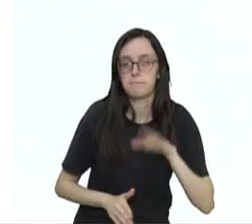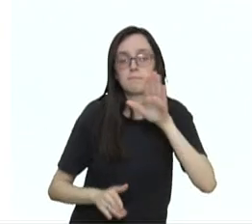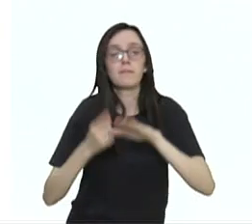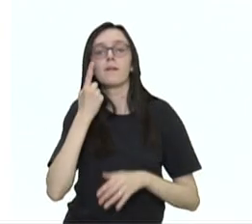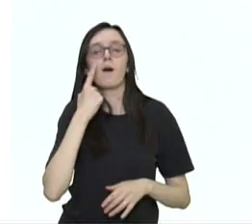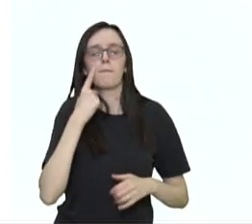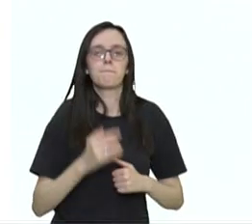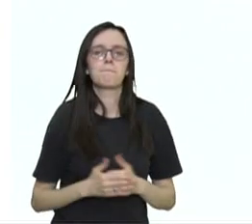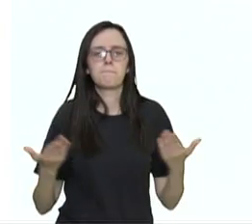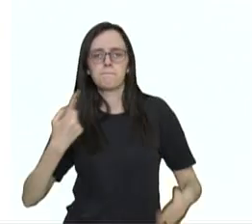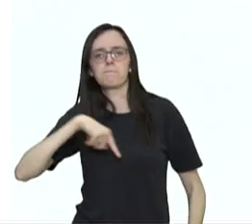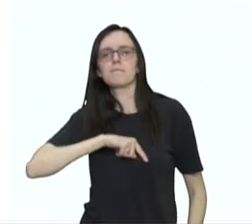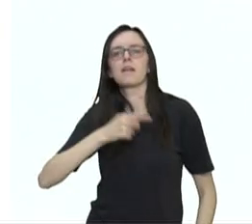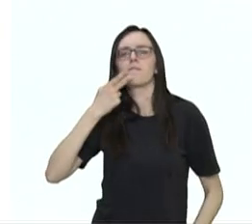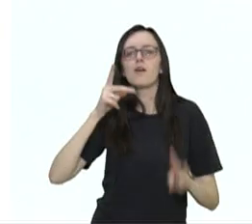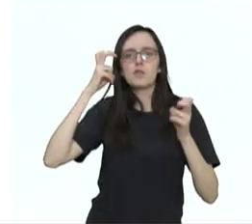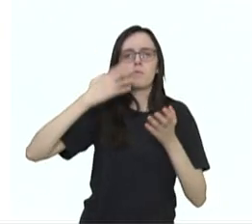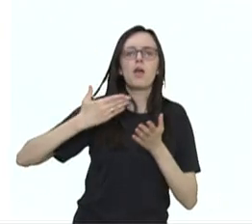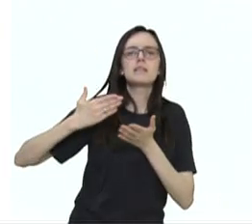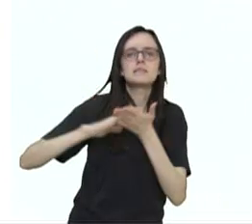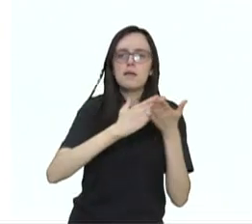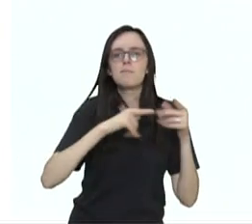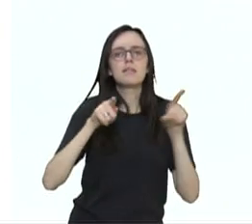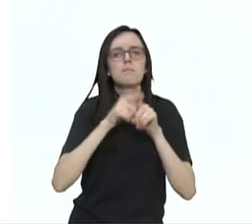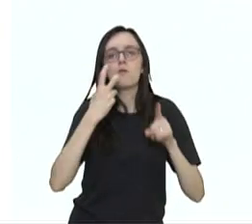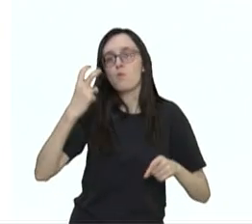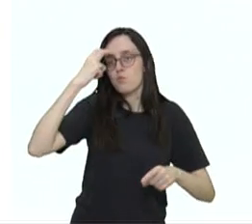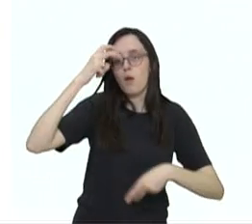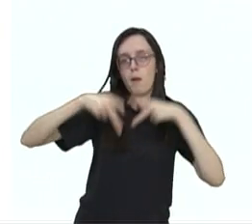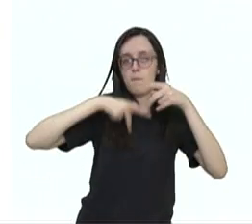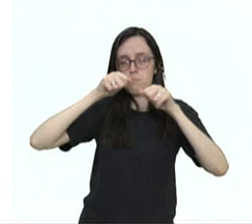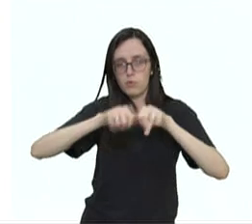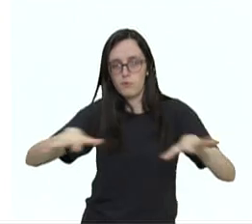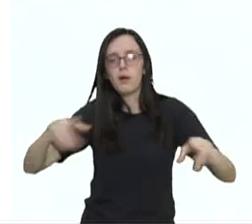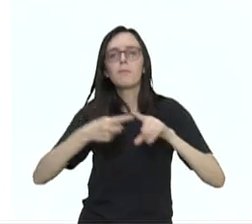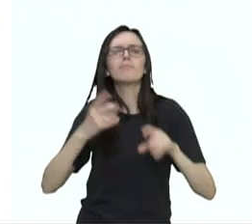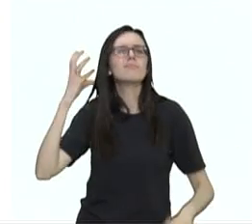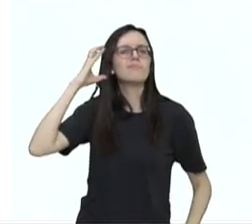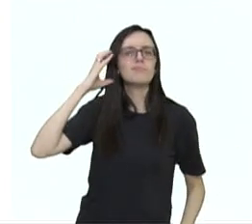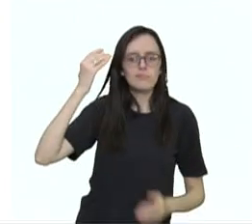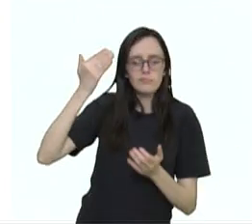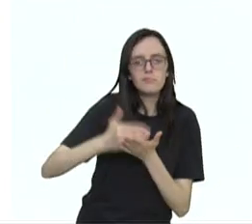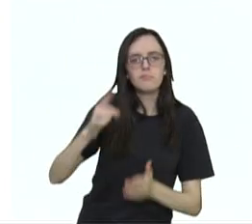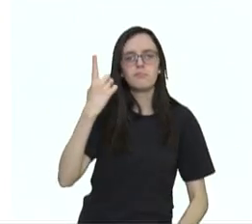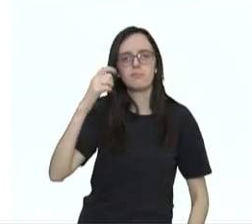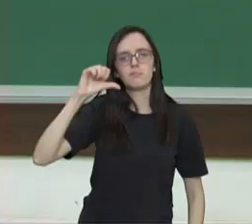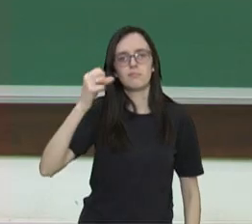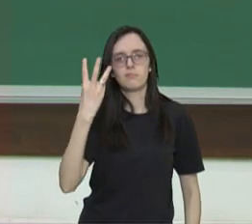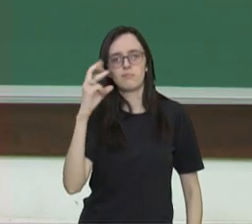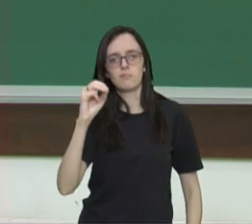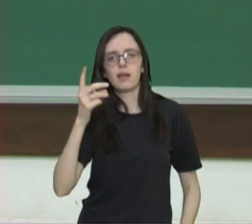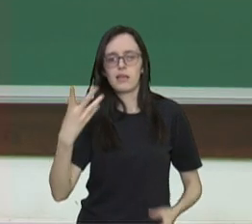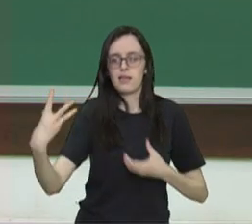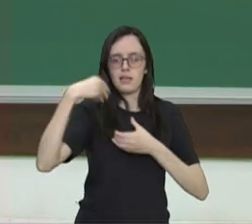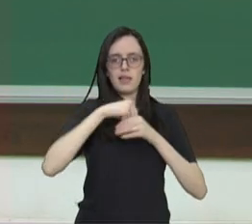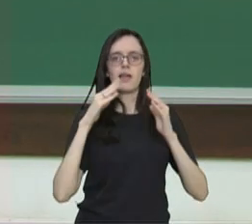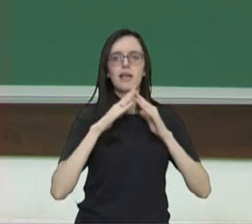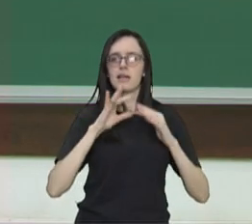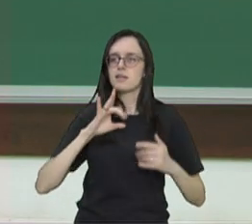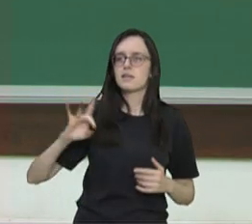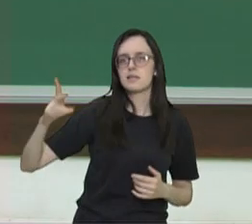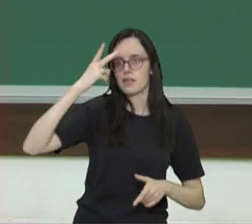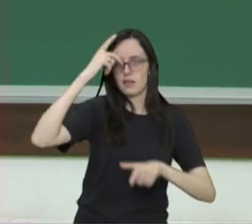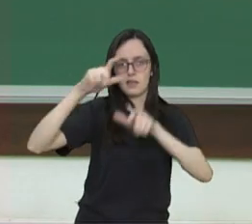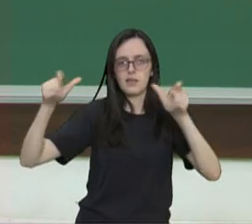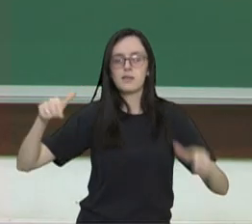galera, vamos falar sobre samba e cultura popular. Isso que o rádio, a partir dos anos 30, trouxe para dentro das casas dos brasileiros